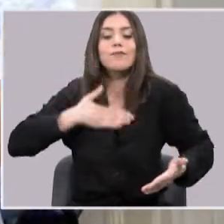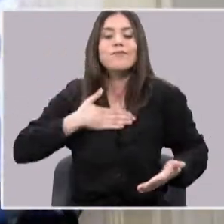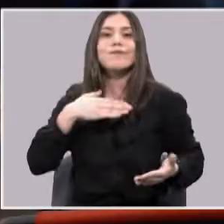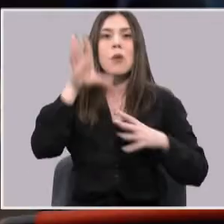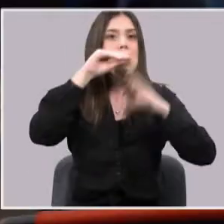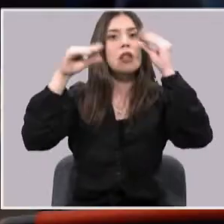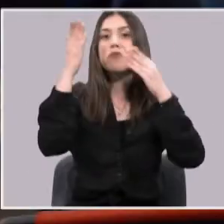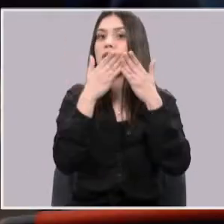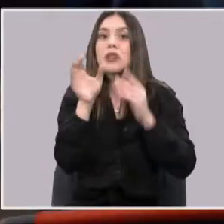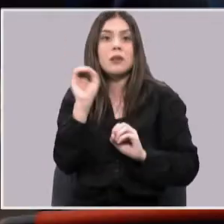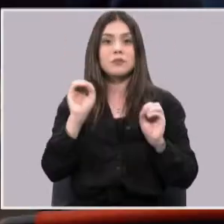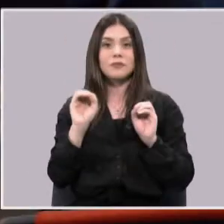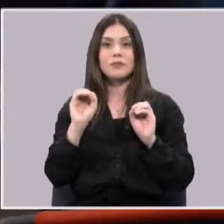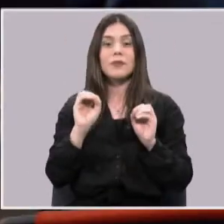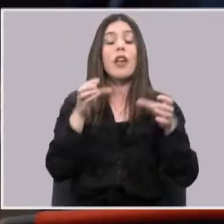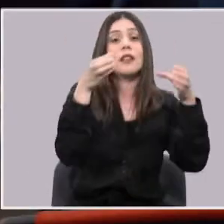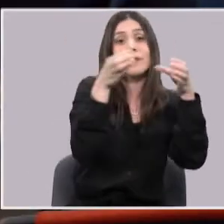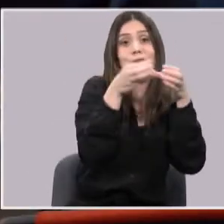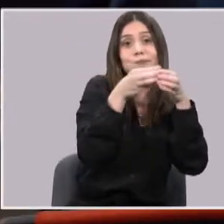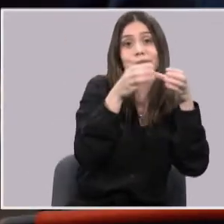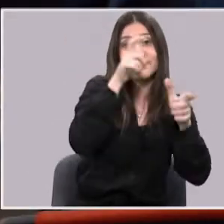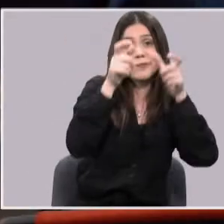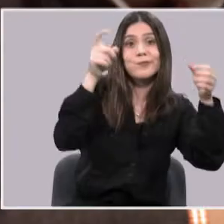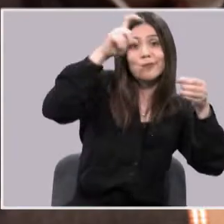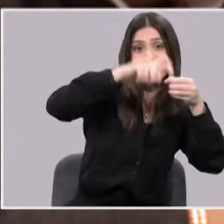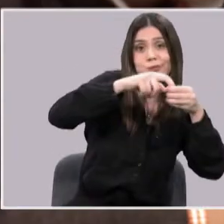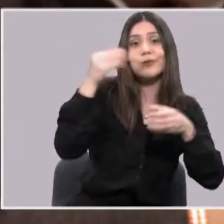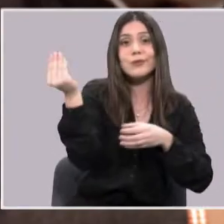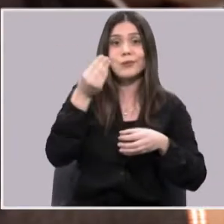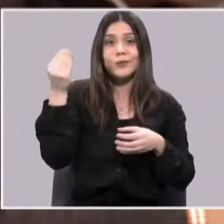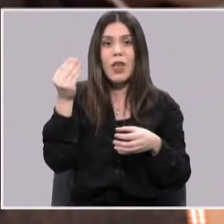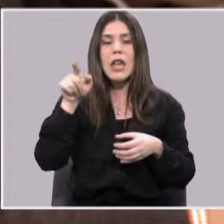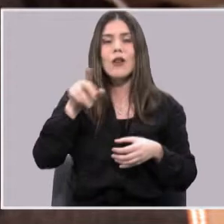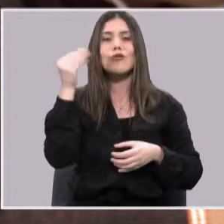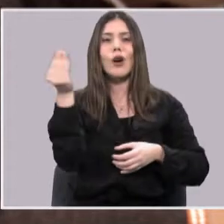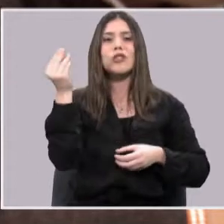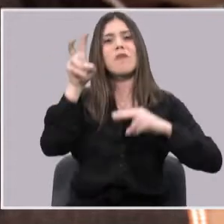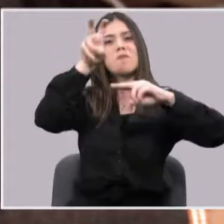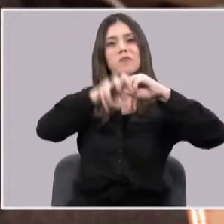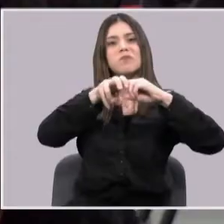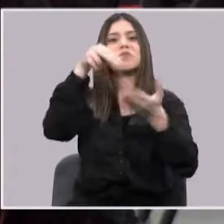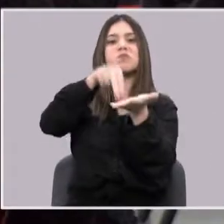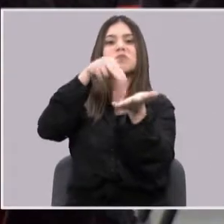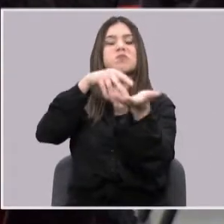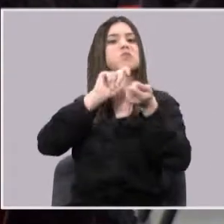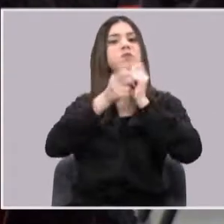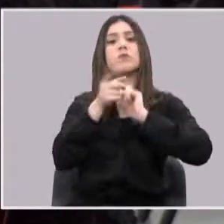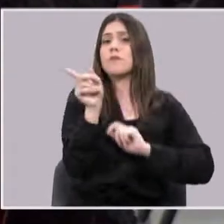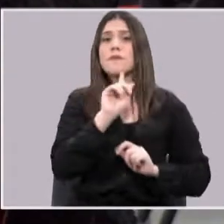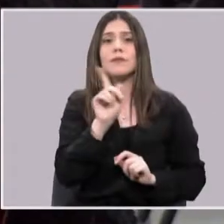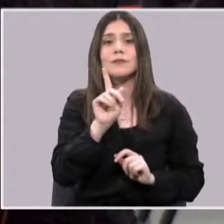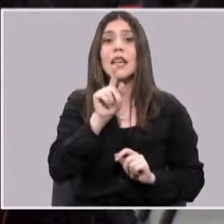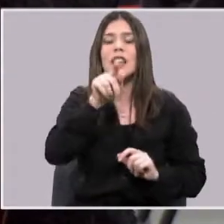que não aprendes na escola. Os membros das Juventudes Partidárias são jovens que não ficaram sentados à espera de